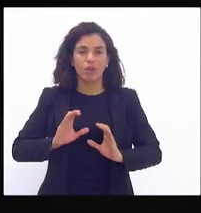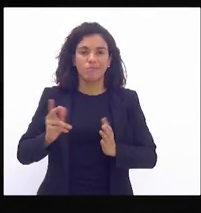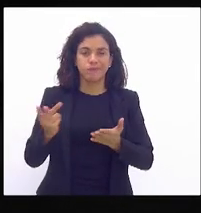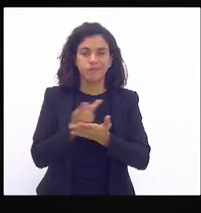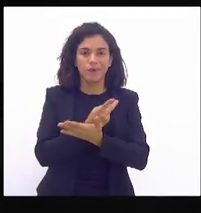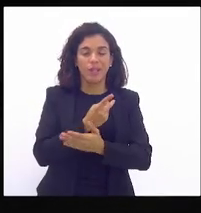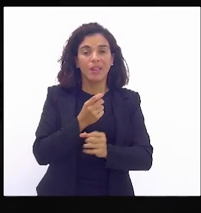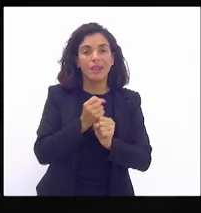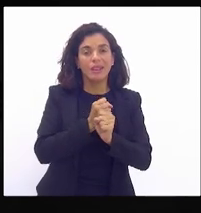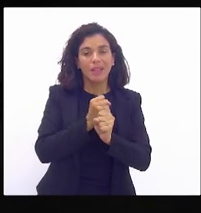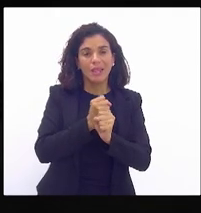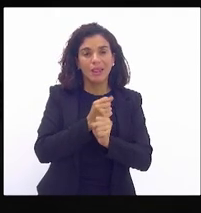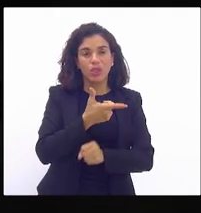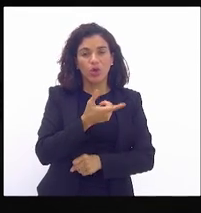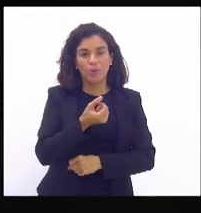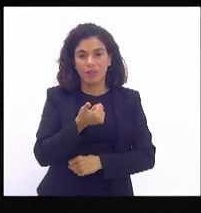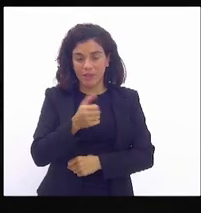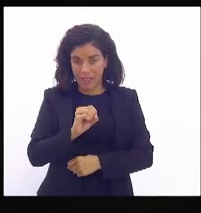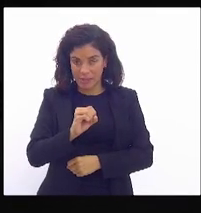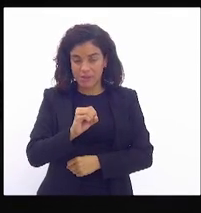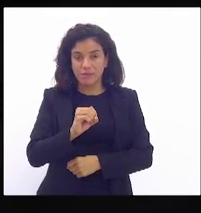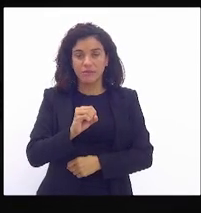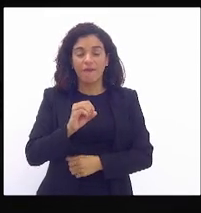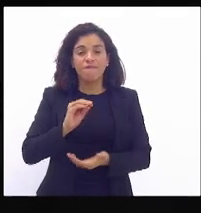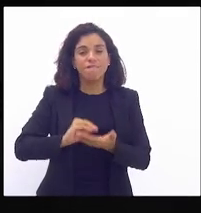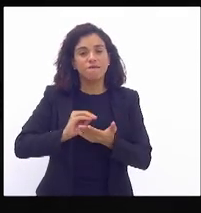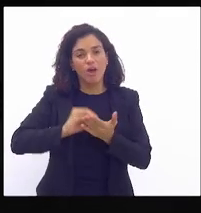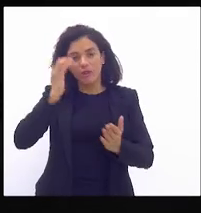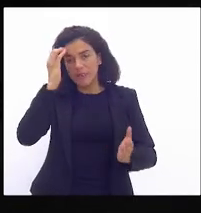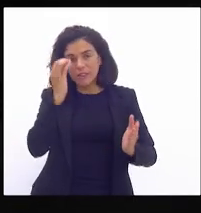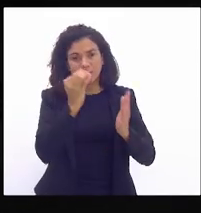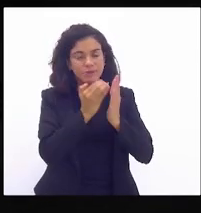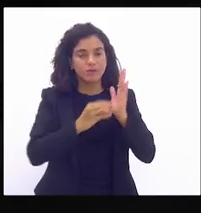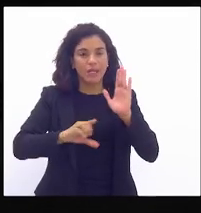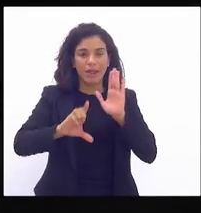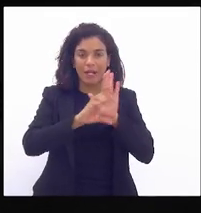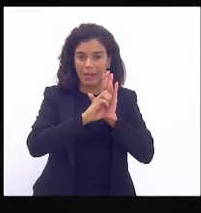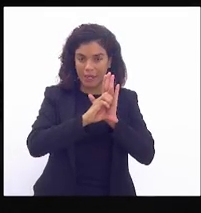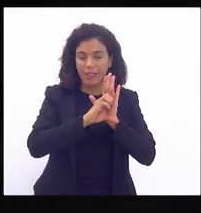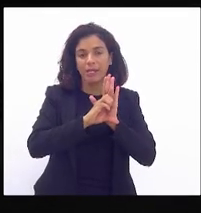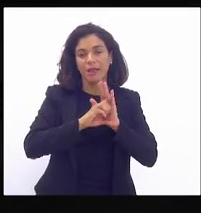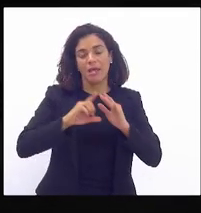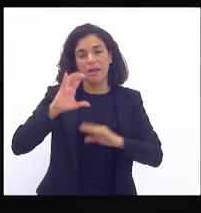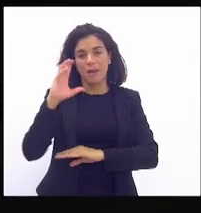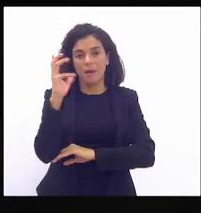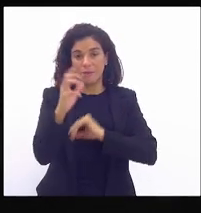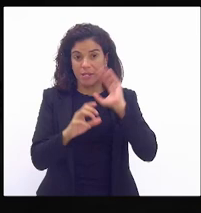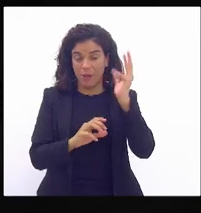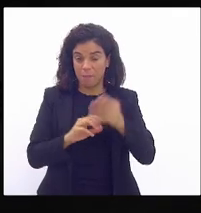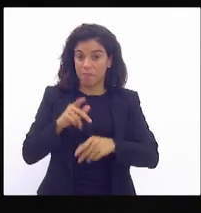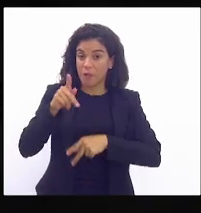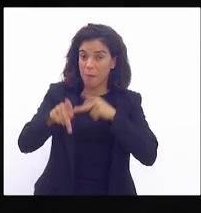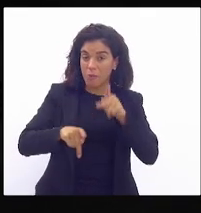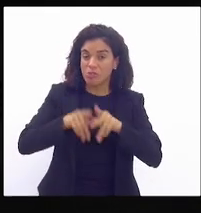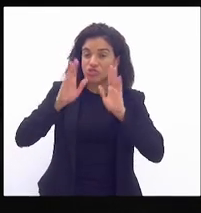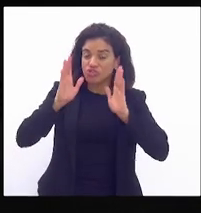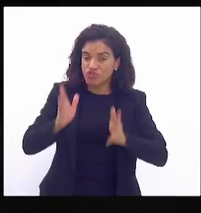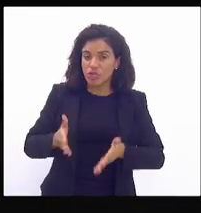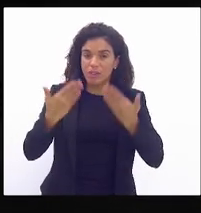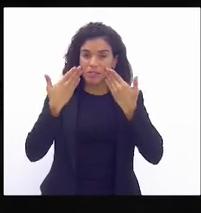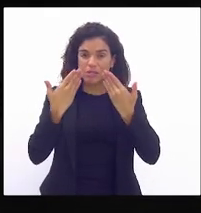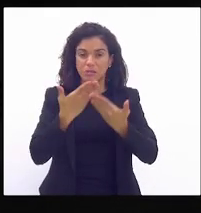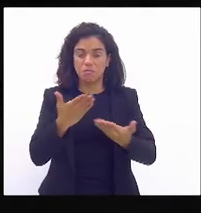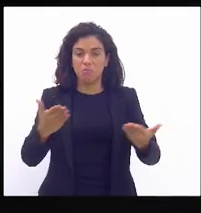de 2010, por descumprimento da legislação ambiental, ou seja, a população estava sendo exposta